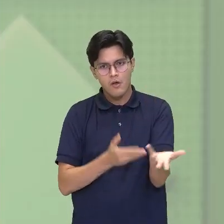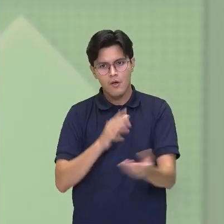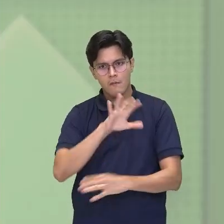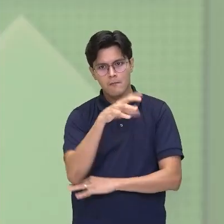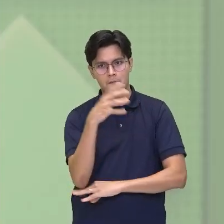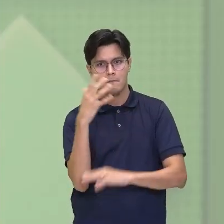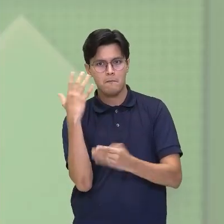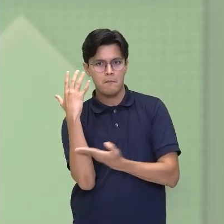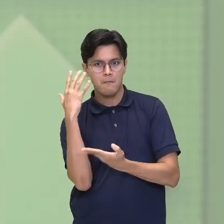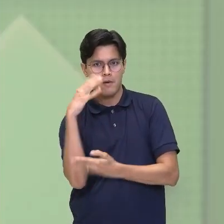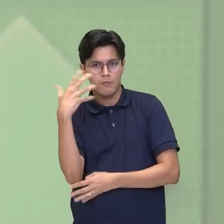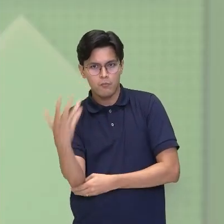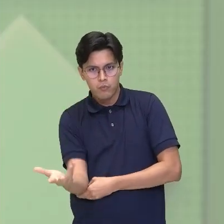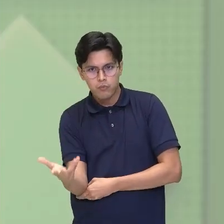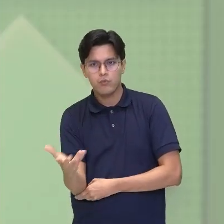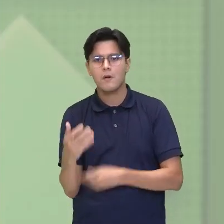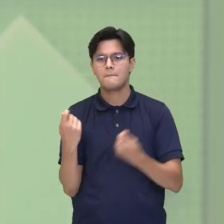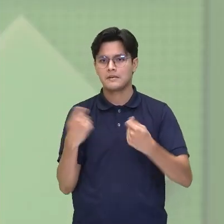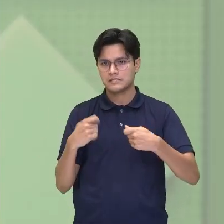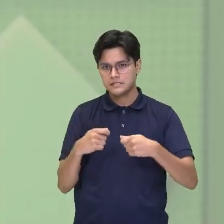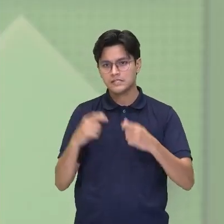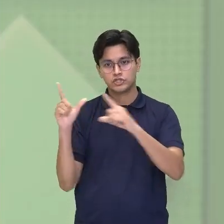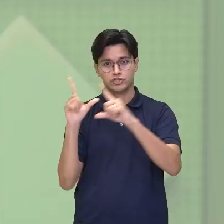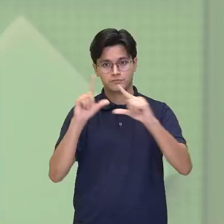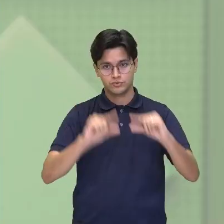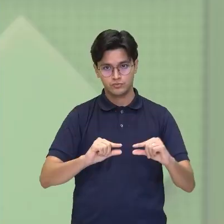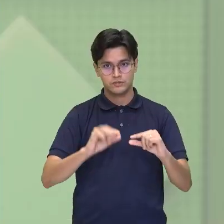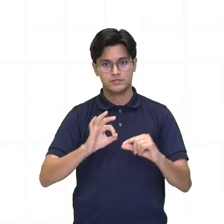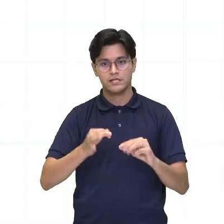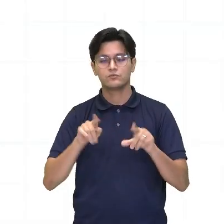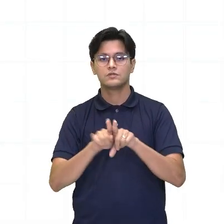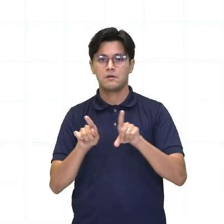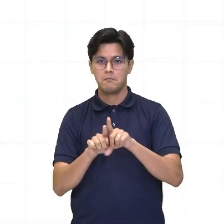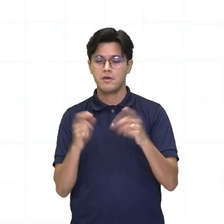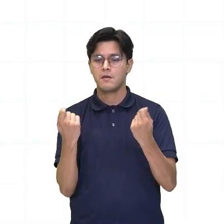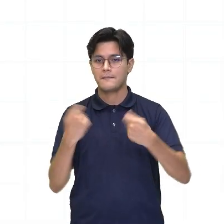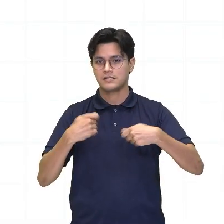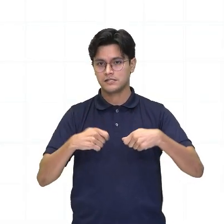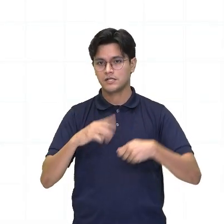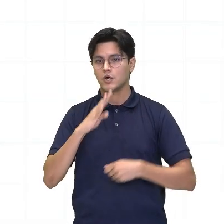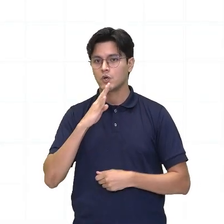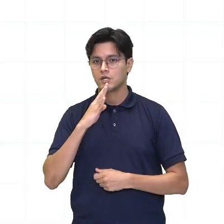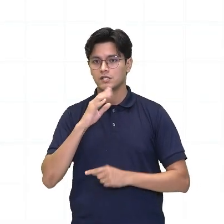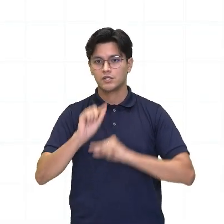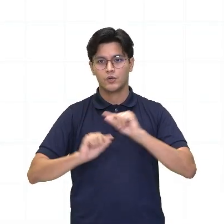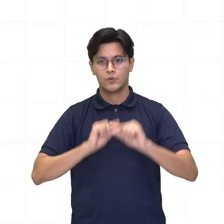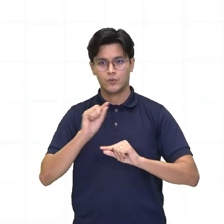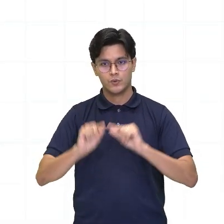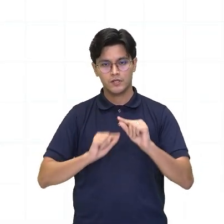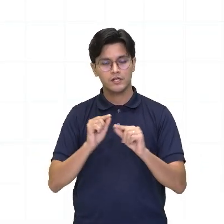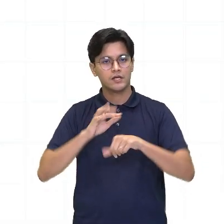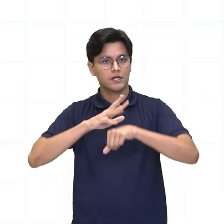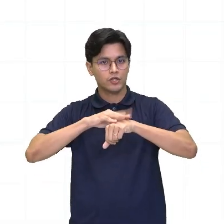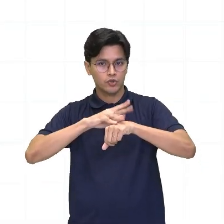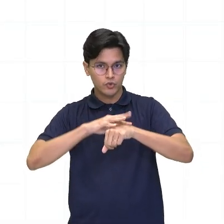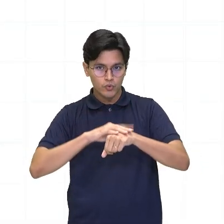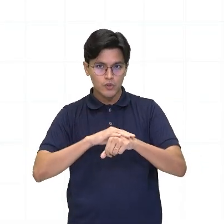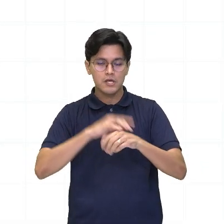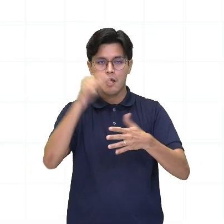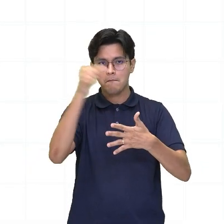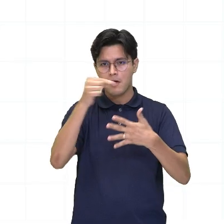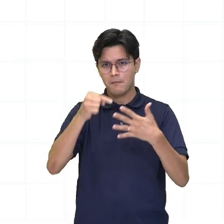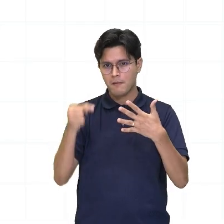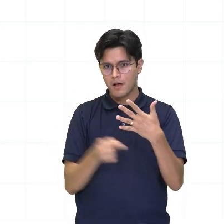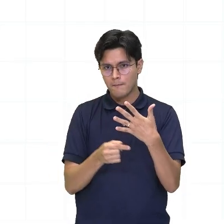em contato com os seres humanos. E também é preciso conhecer as doenças transmitidas por vetores na